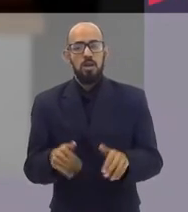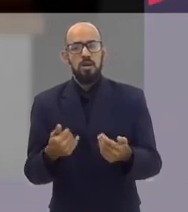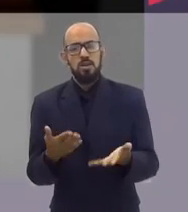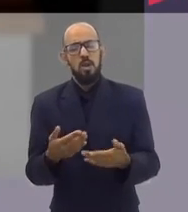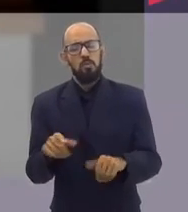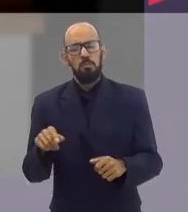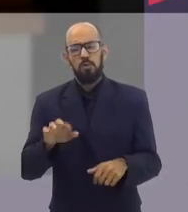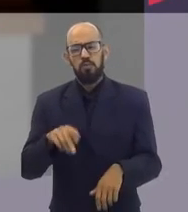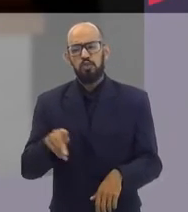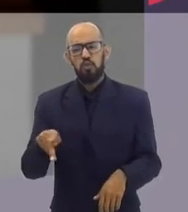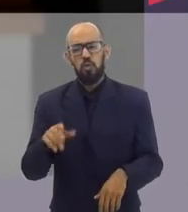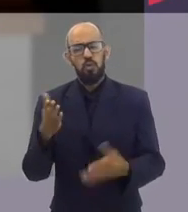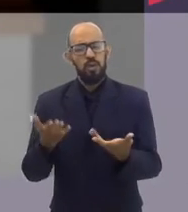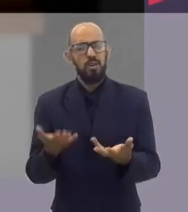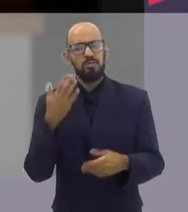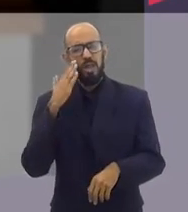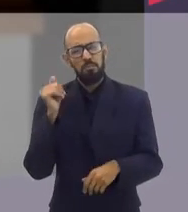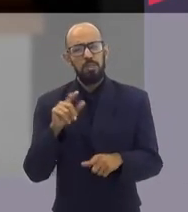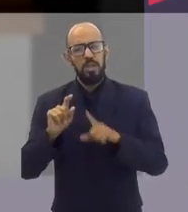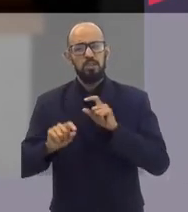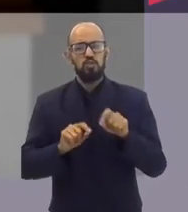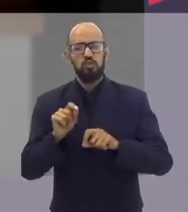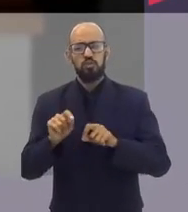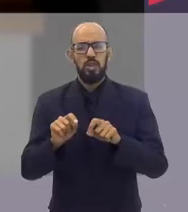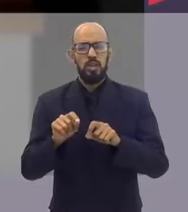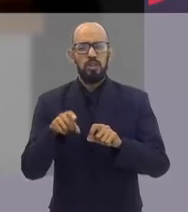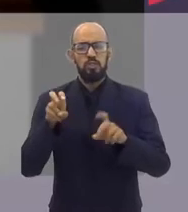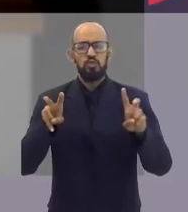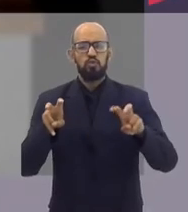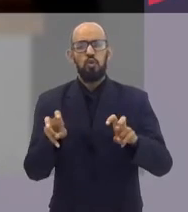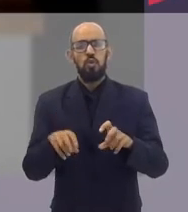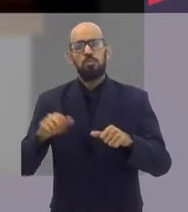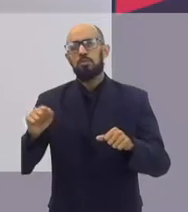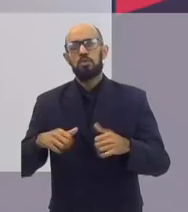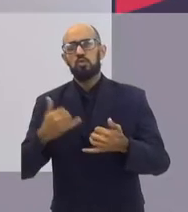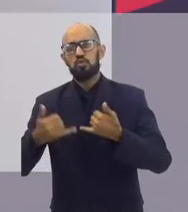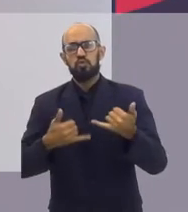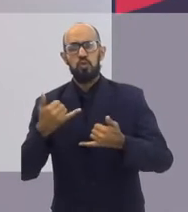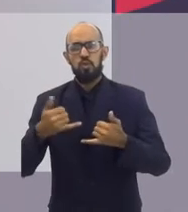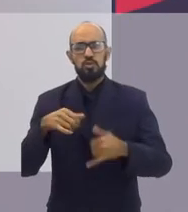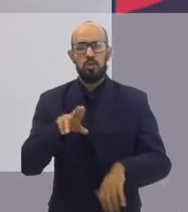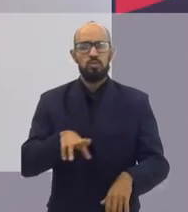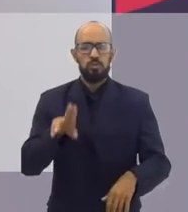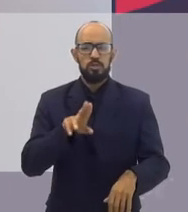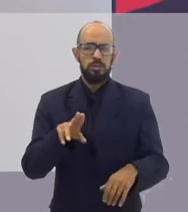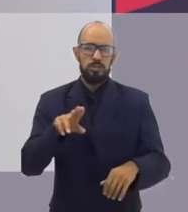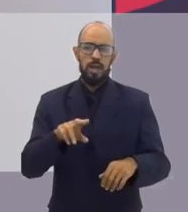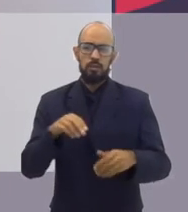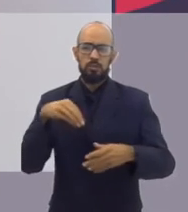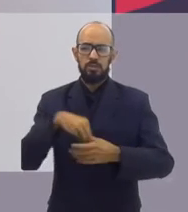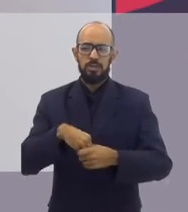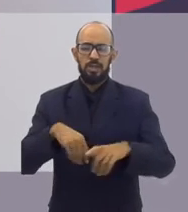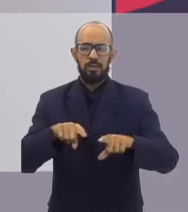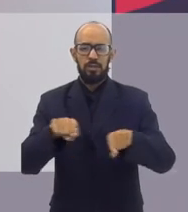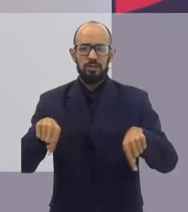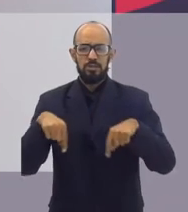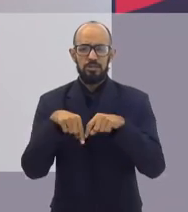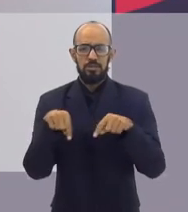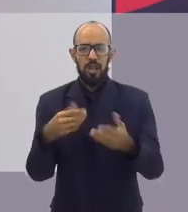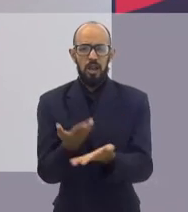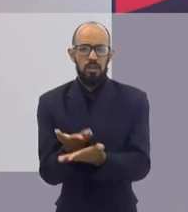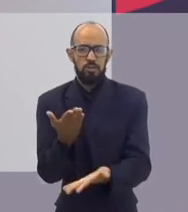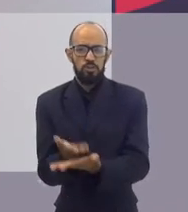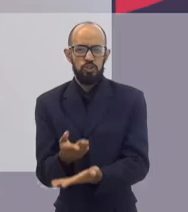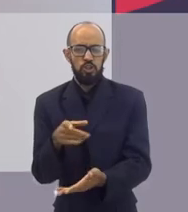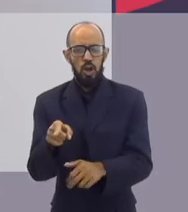queria saber um pouco sobre essa questão do jogo ser utilizado nas salas de aula,